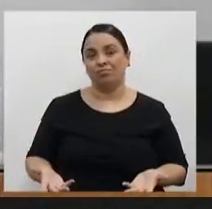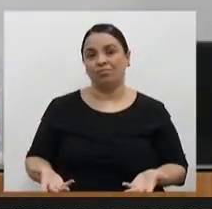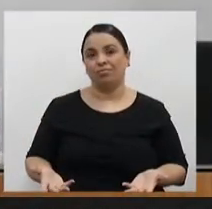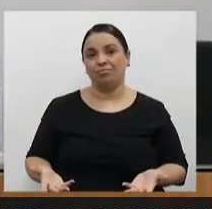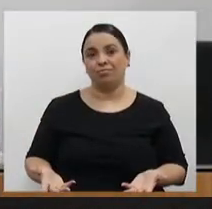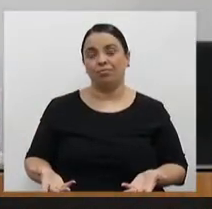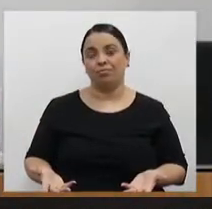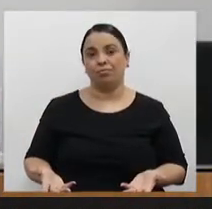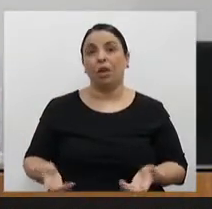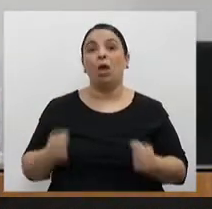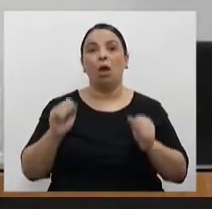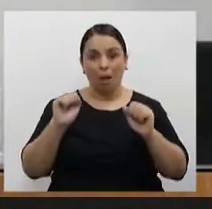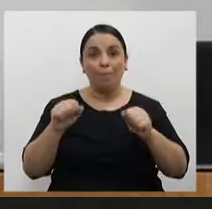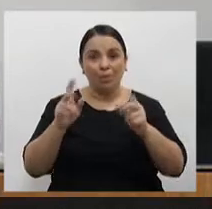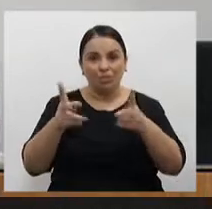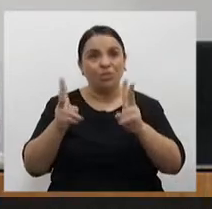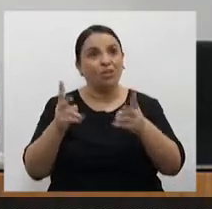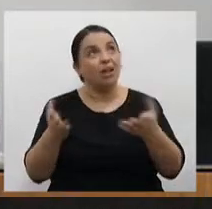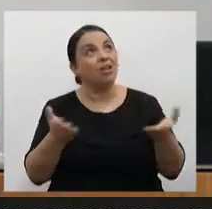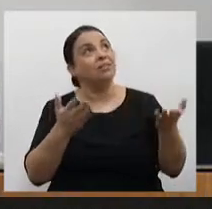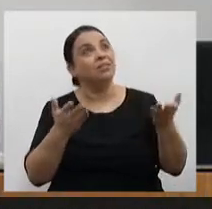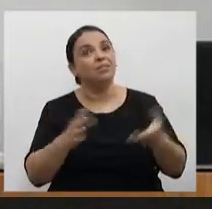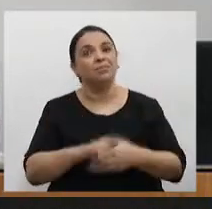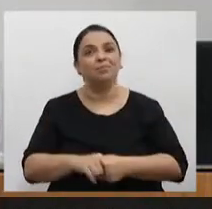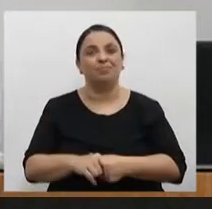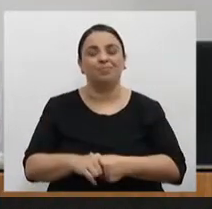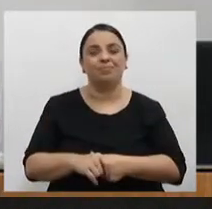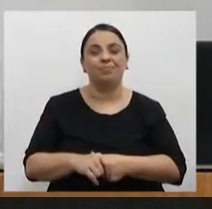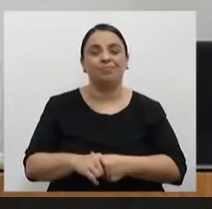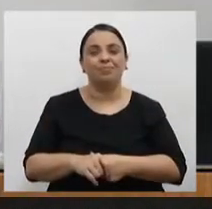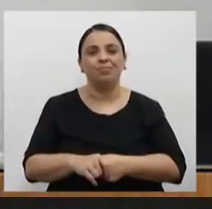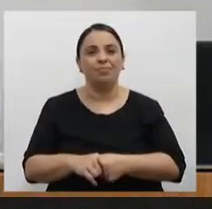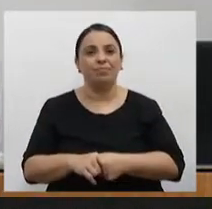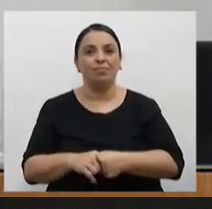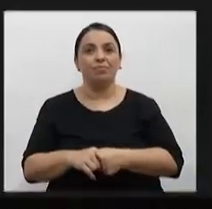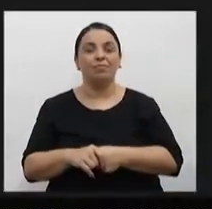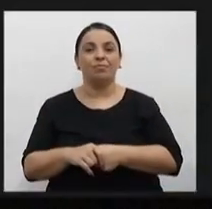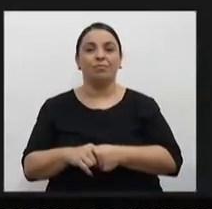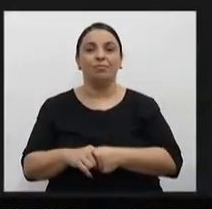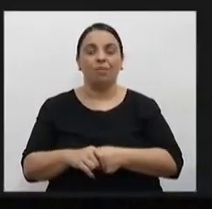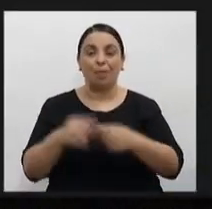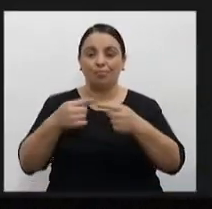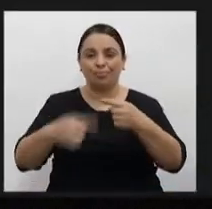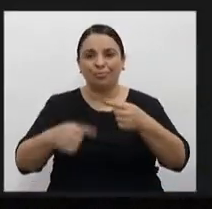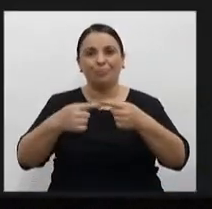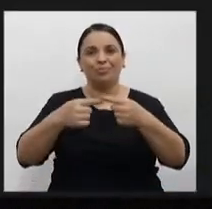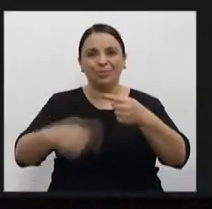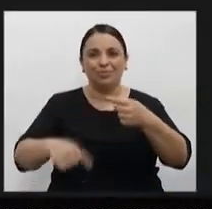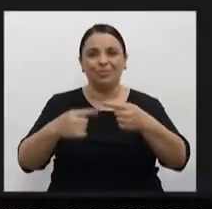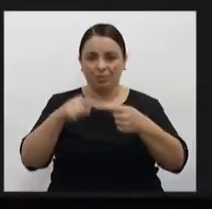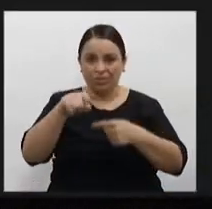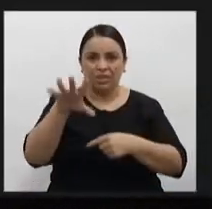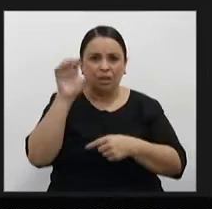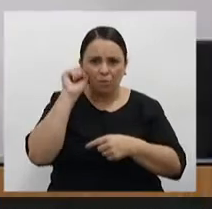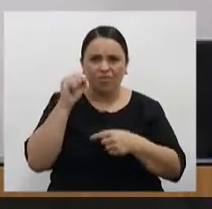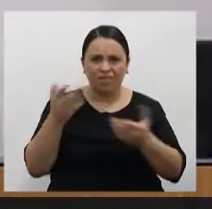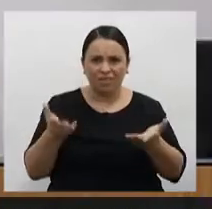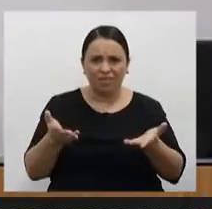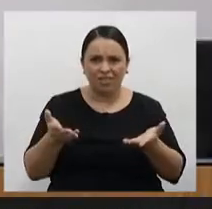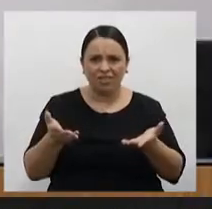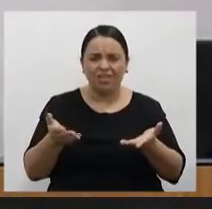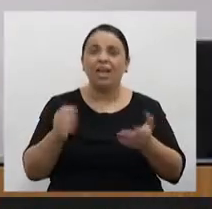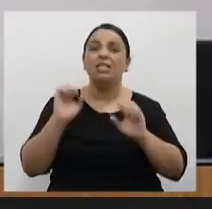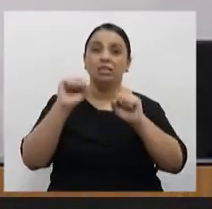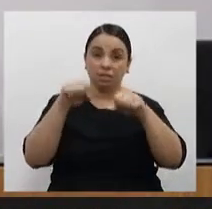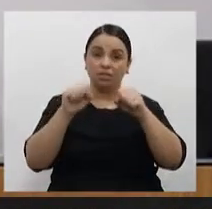Pode continuar, Roberto. É uma ligação, alguém está ligando. Vocês estão me ouvindo, né? Sim, estamos te ouvindo. E